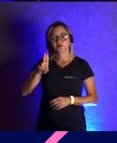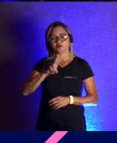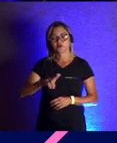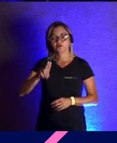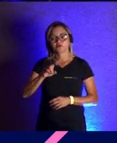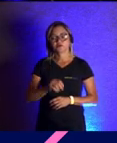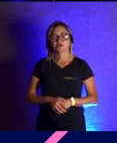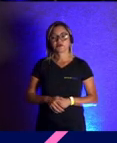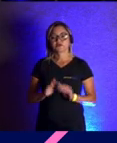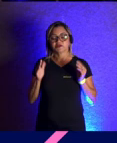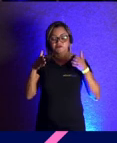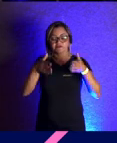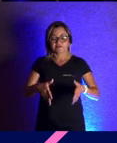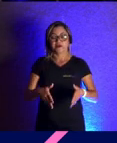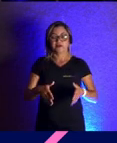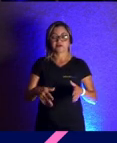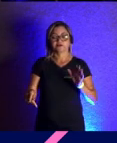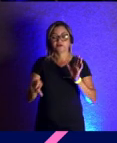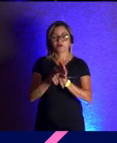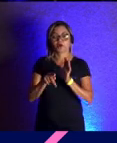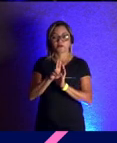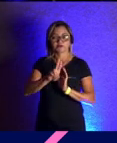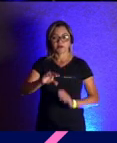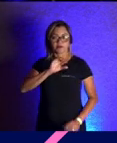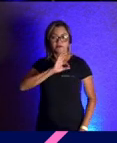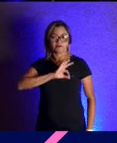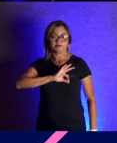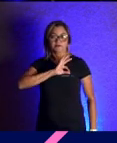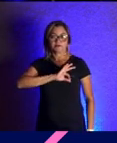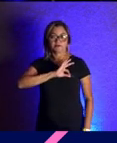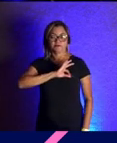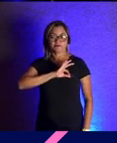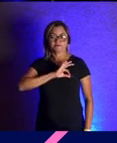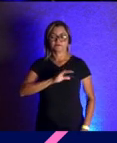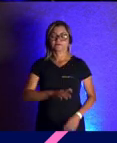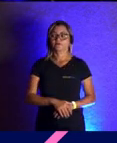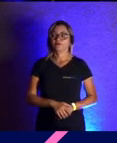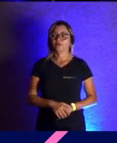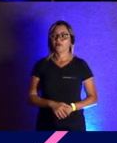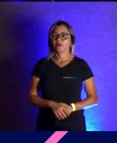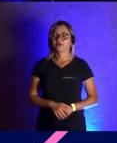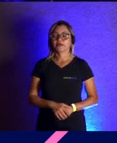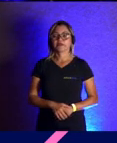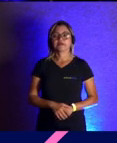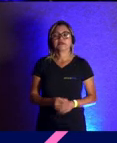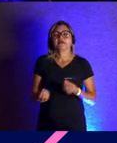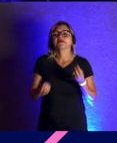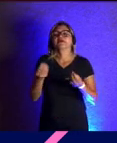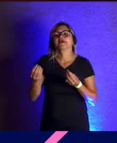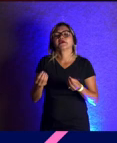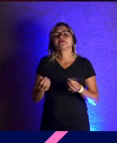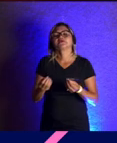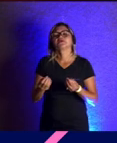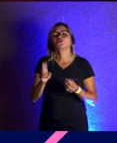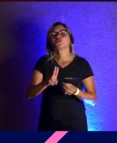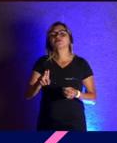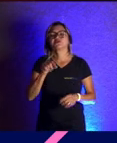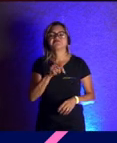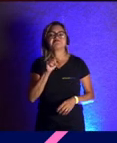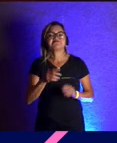dessas balas pela polícia. Só fala de sua ambígua sem que use essas balas.